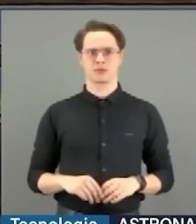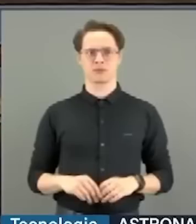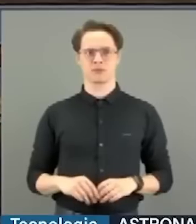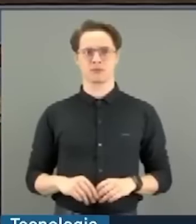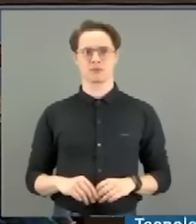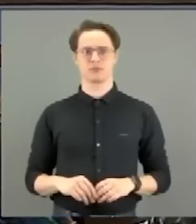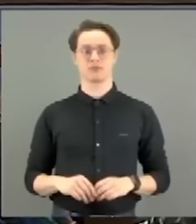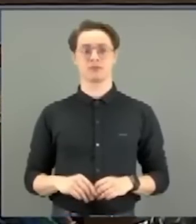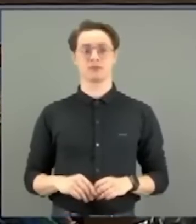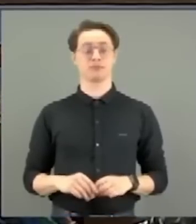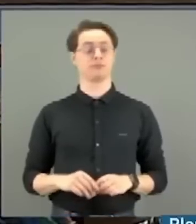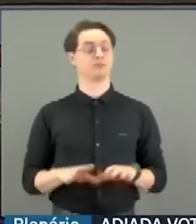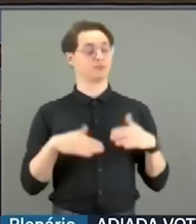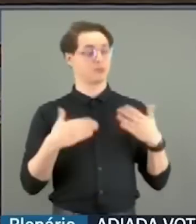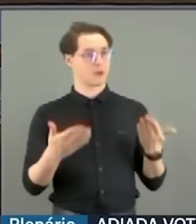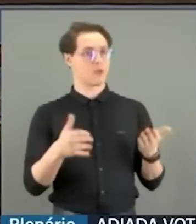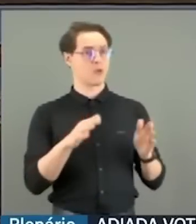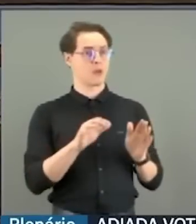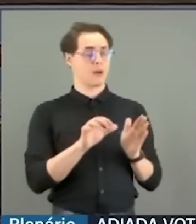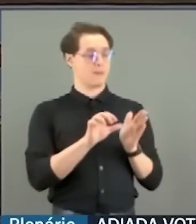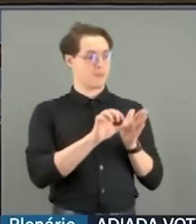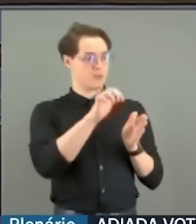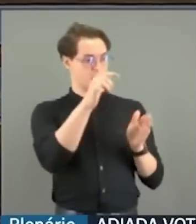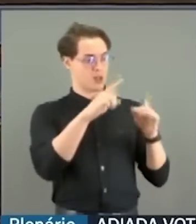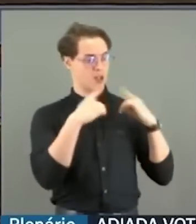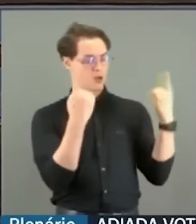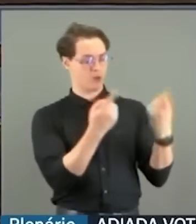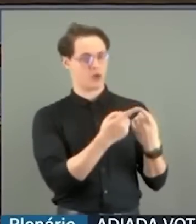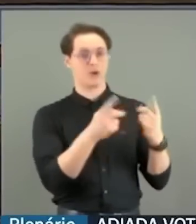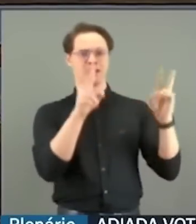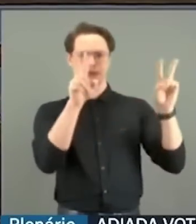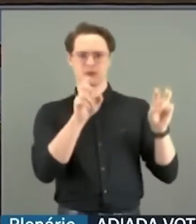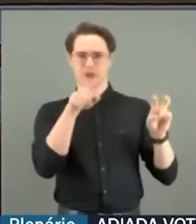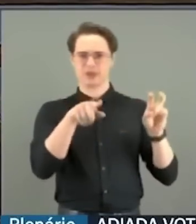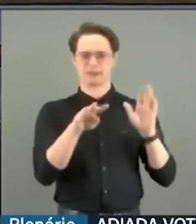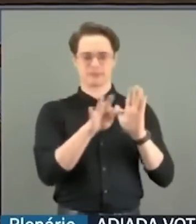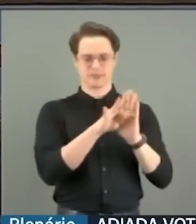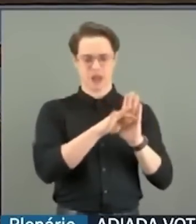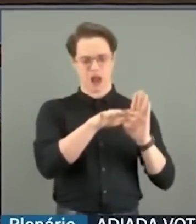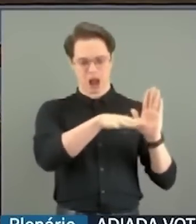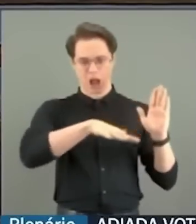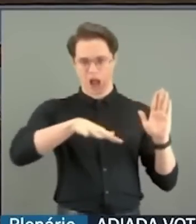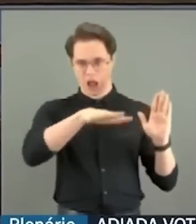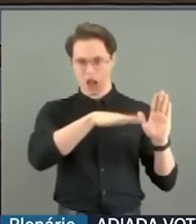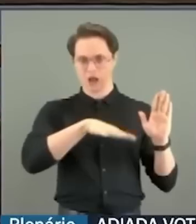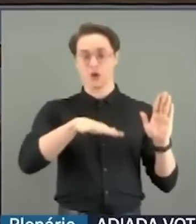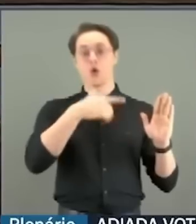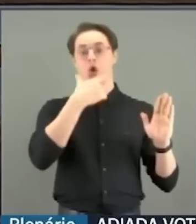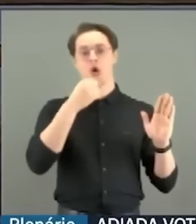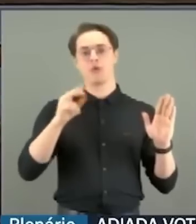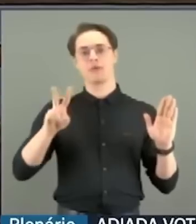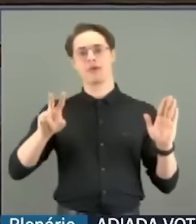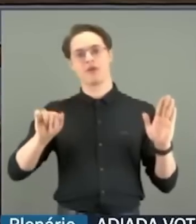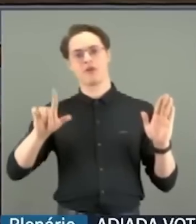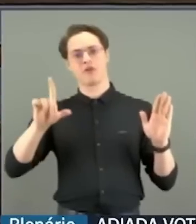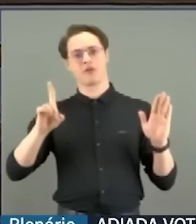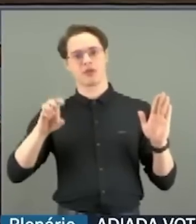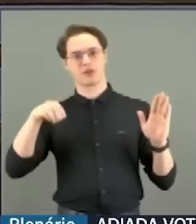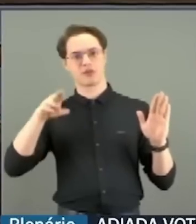Tá. Nessa primeira reunião, o assunto era bem técnico, até que o Valdemar entrou em contato com o